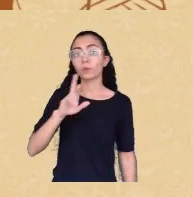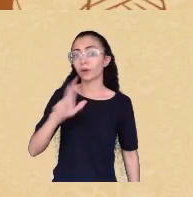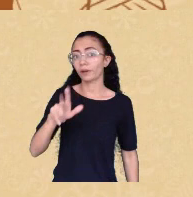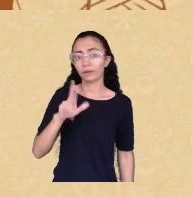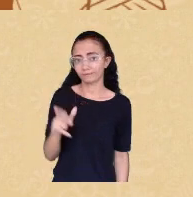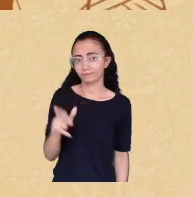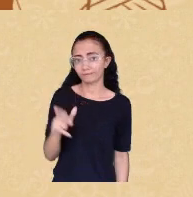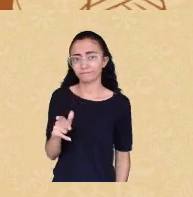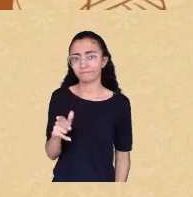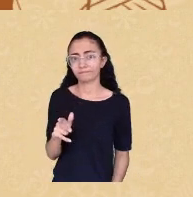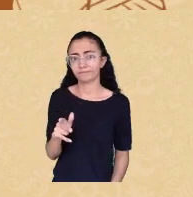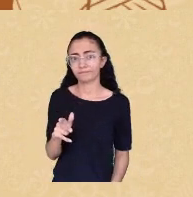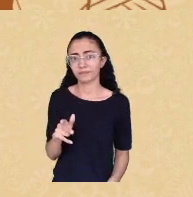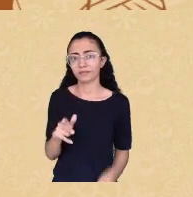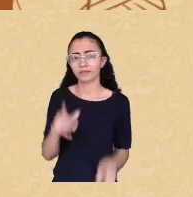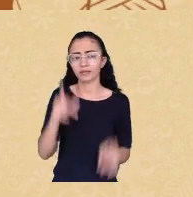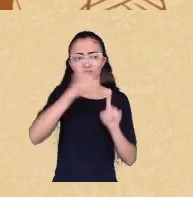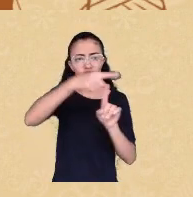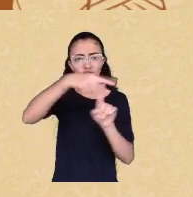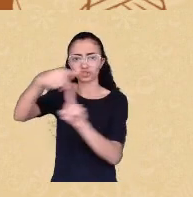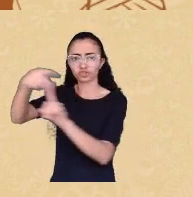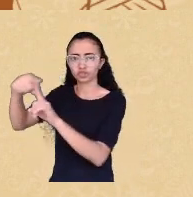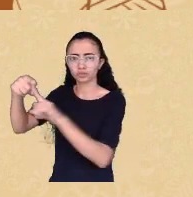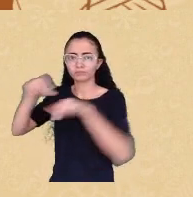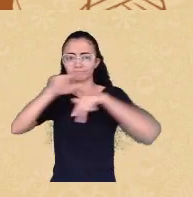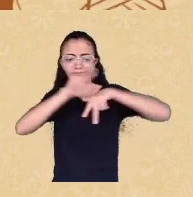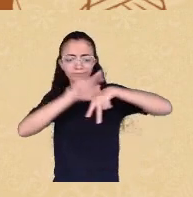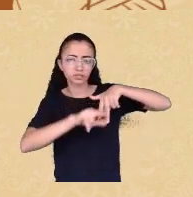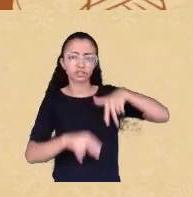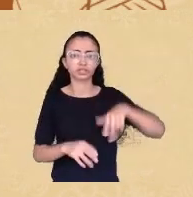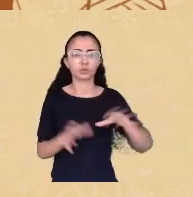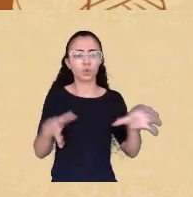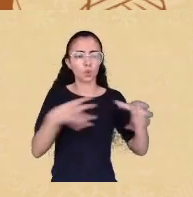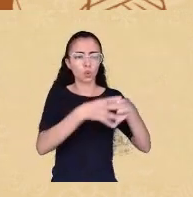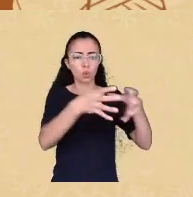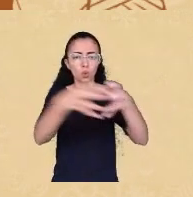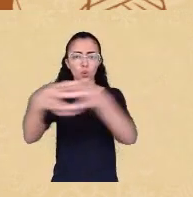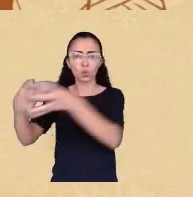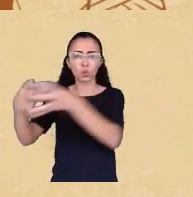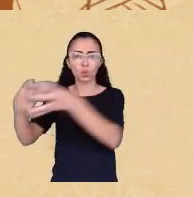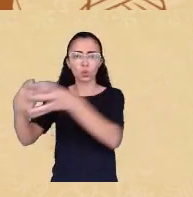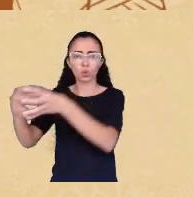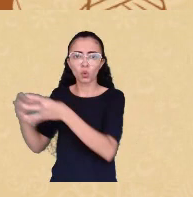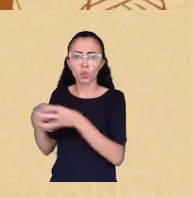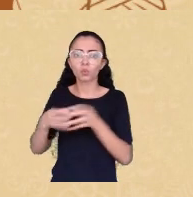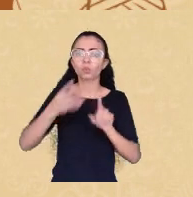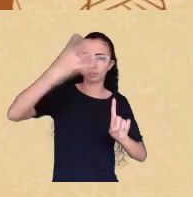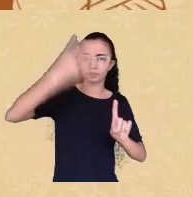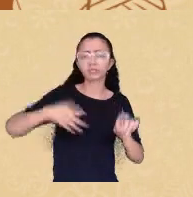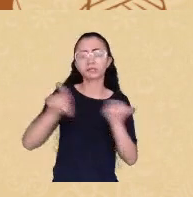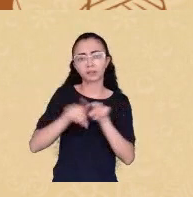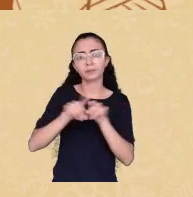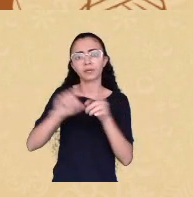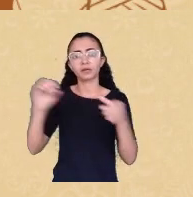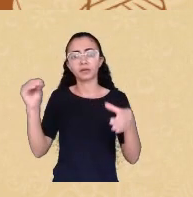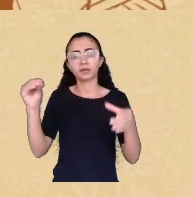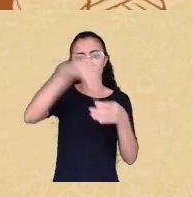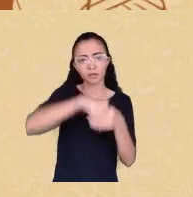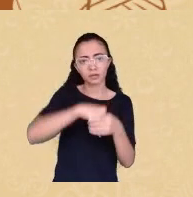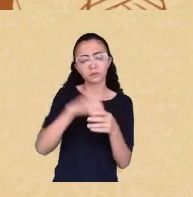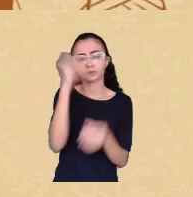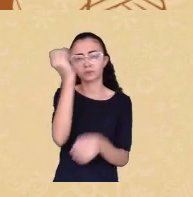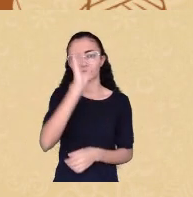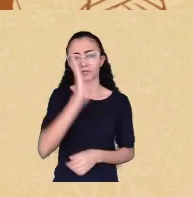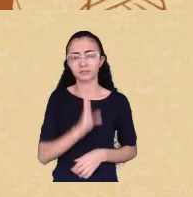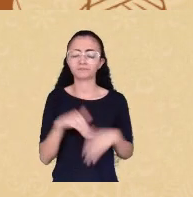é diversa. E é Brasil. Né? As LGBTs também são Brasil. É isso, gente. Obrigada. Deixa eu parar aqui. Falei